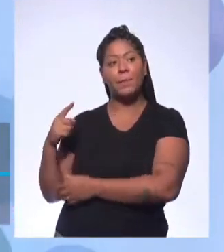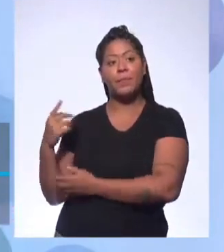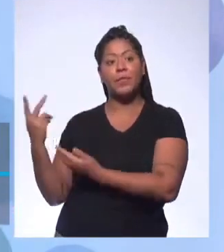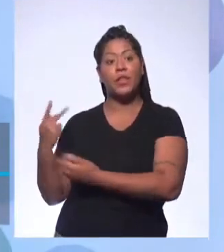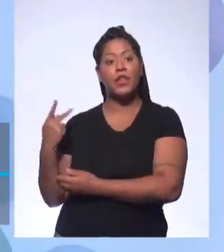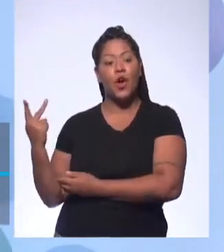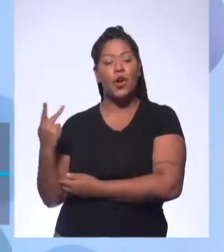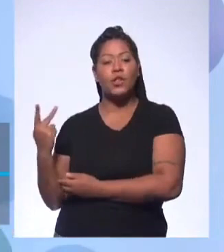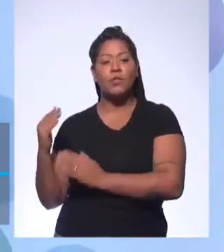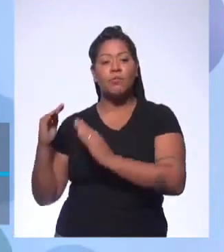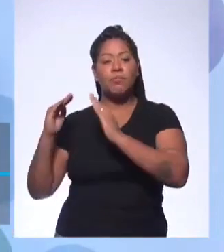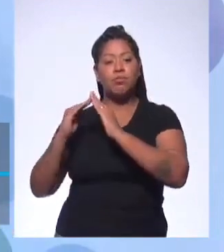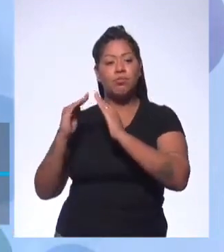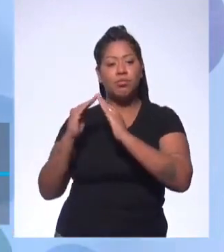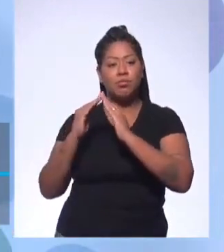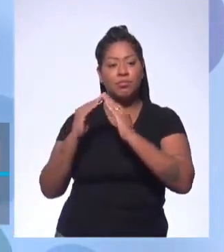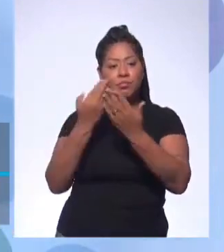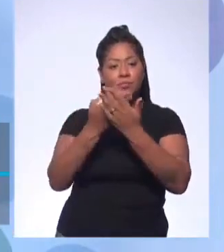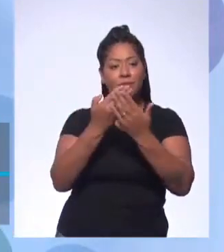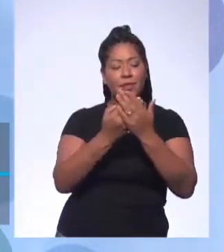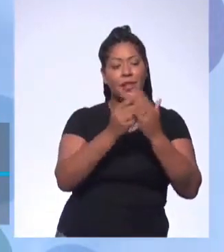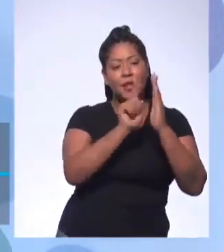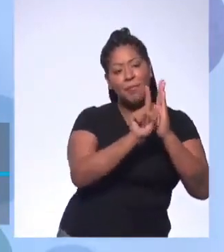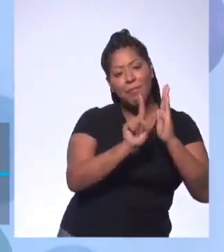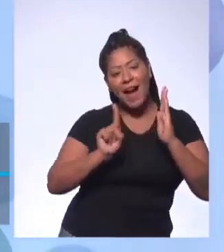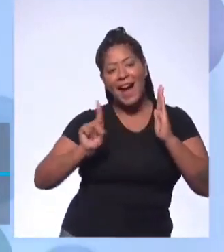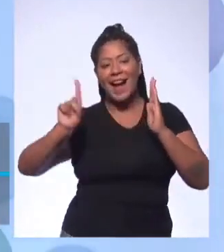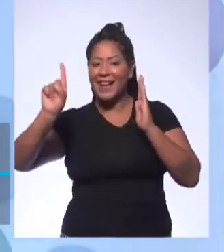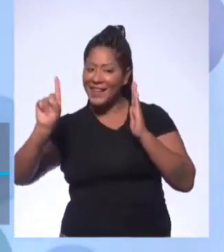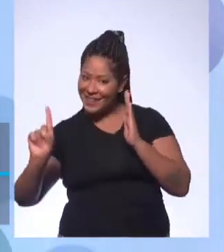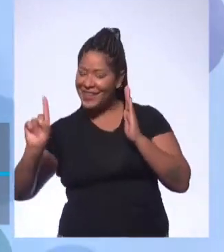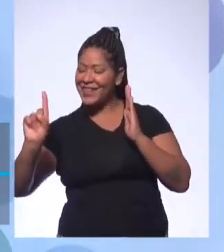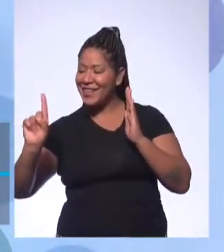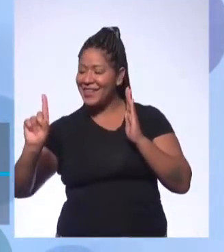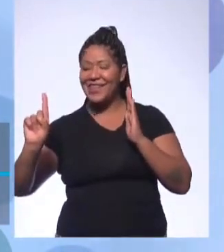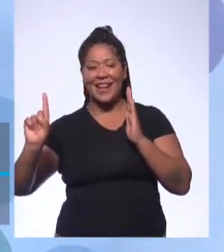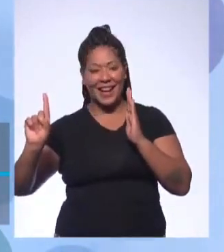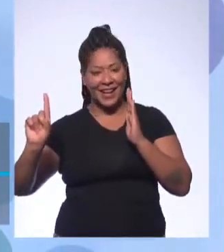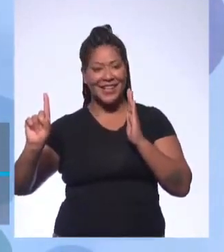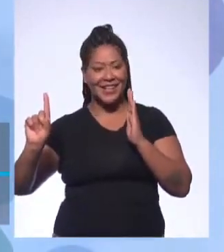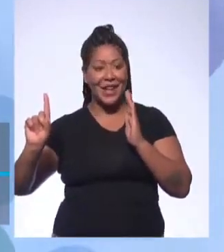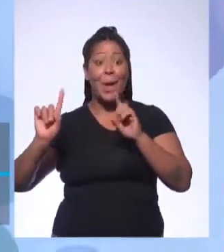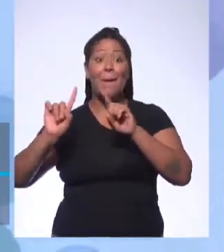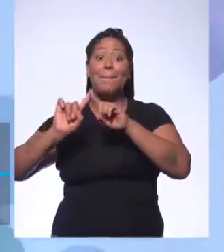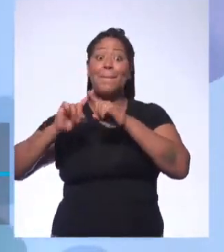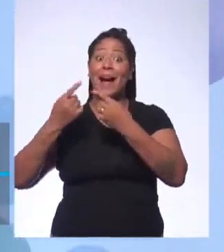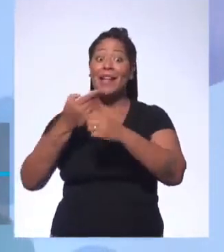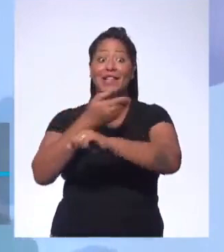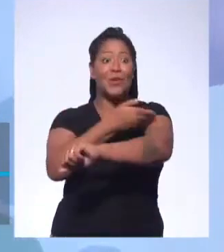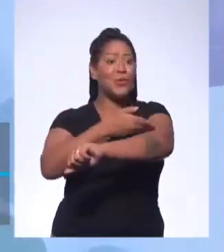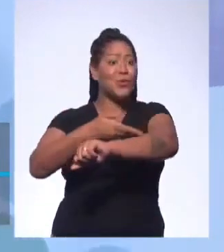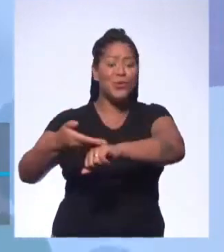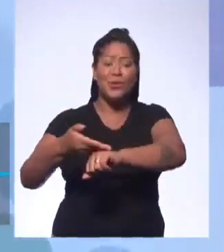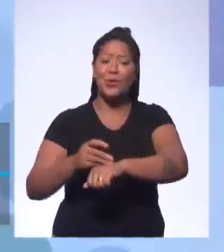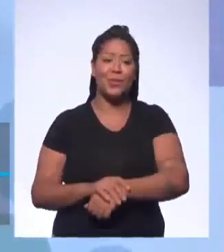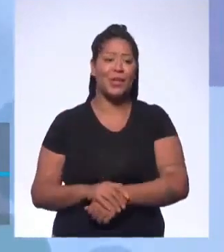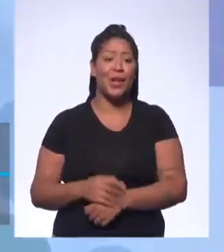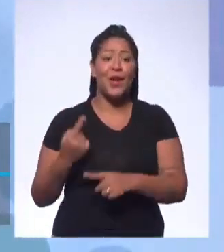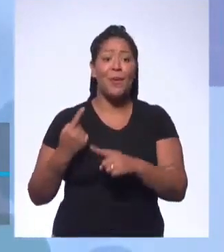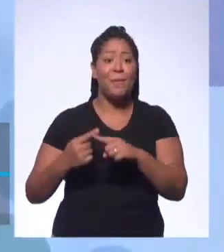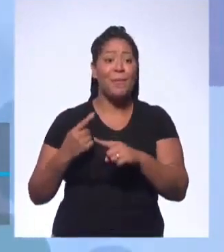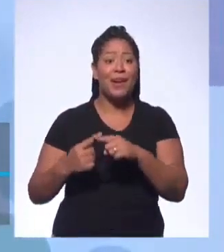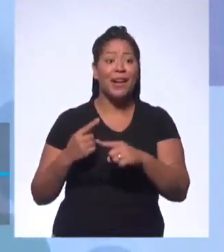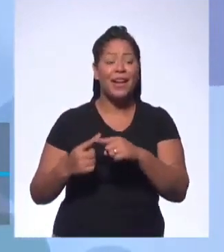sala e viemos para cá, mas a rotina lá em casa continuou, de 1h da manhã ter gente fechando diário, 11 horas da noite ter